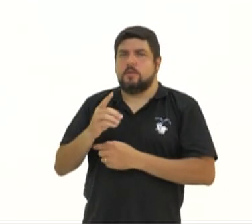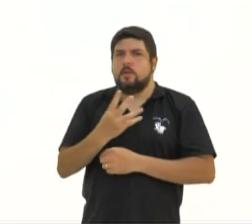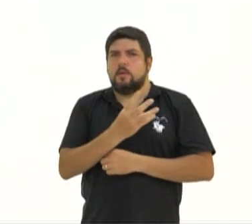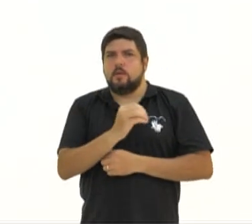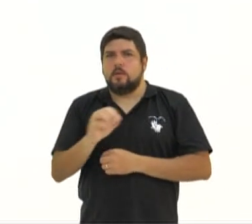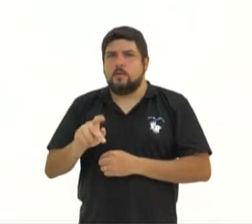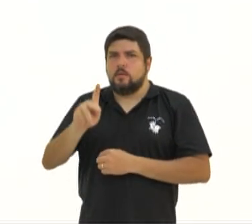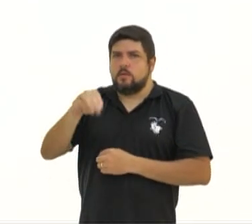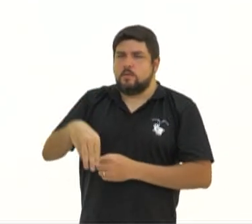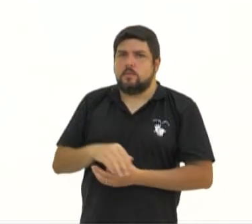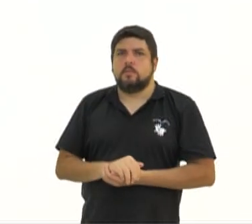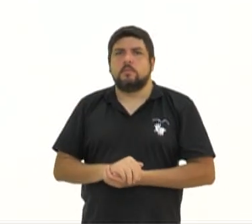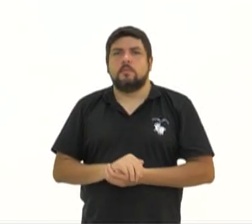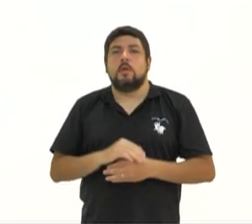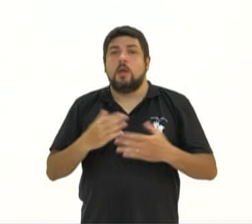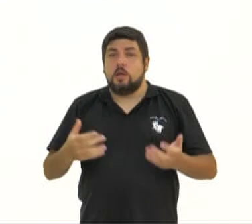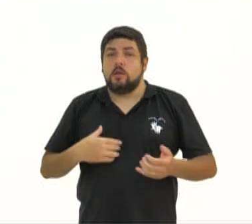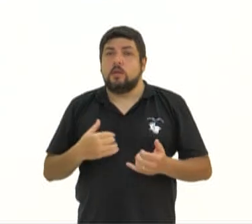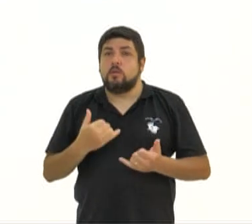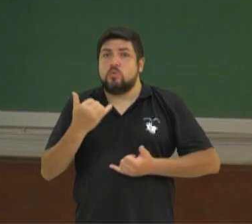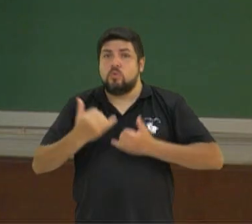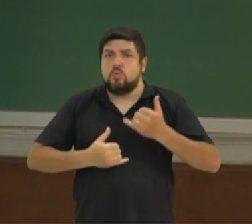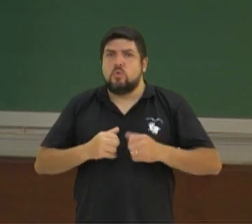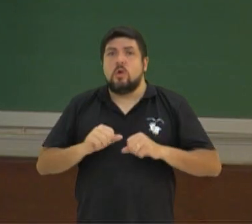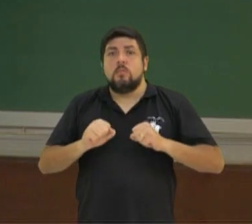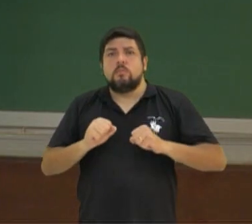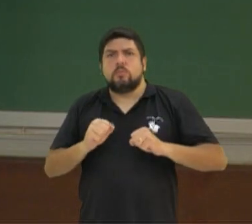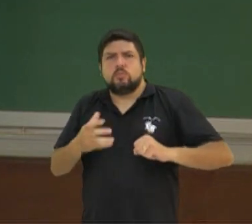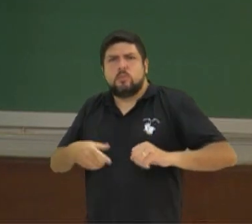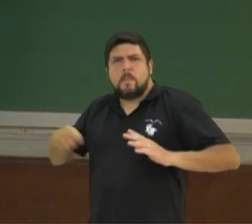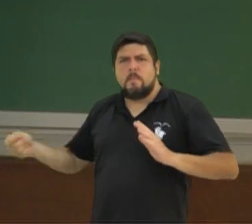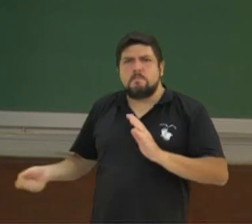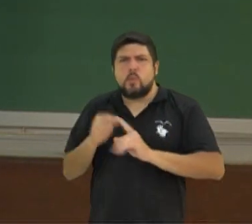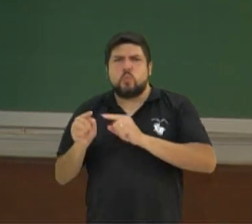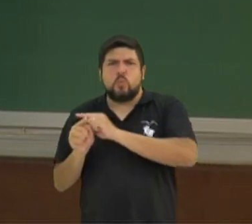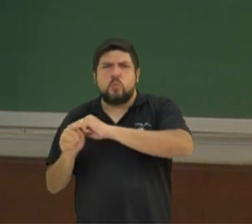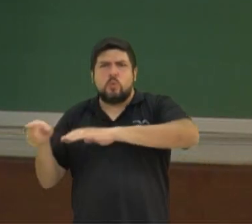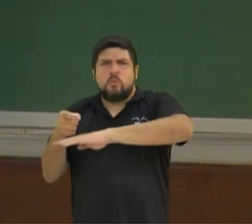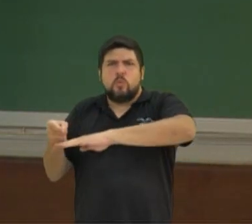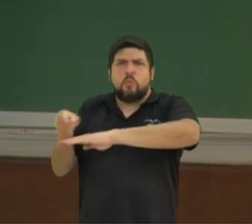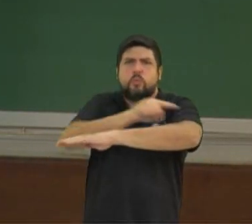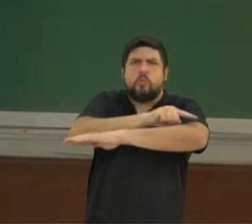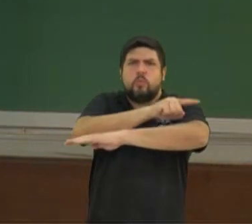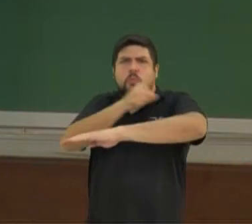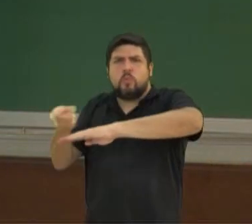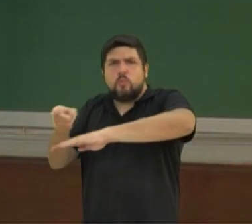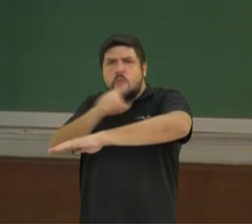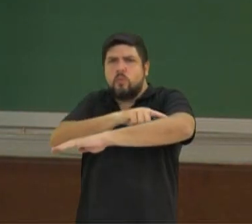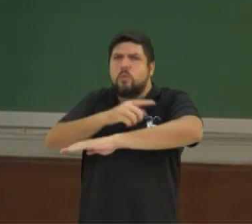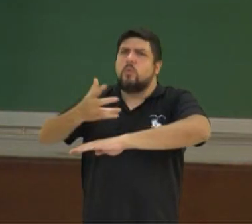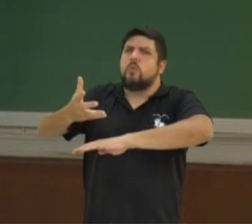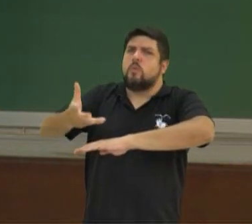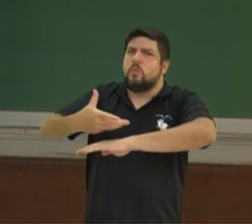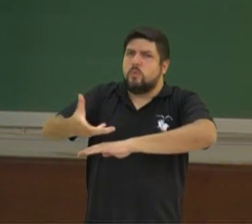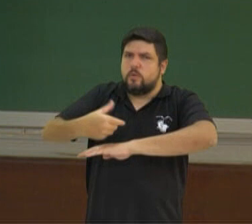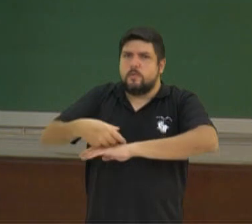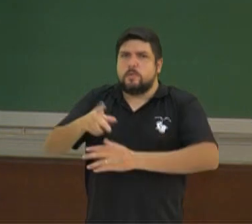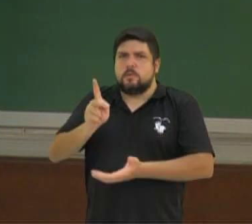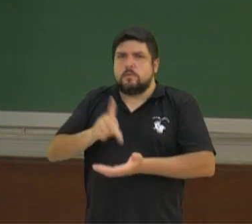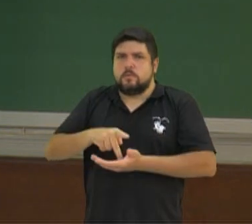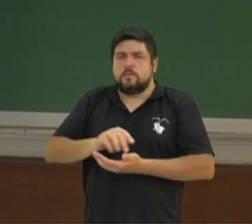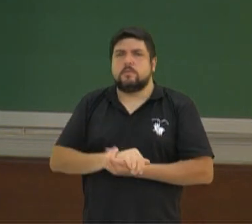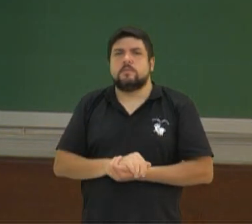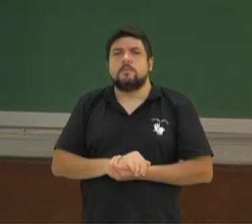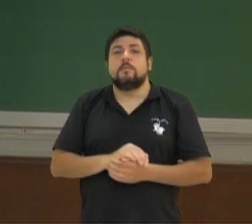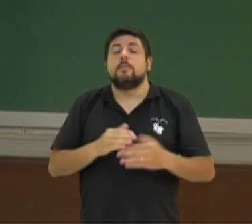km por hora. Né? Então, durante o jogo, né, a peteca pode atingir até 400 km por hora. É uma muita velocidade, né?